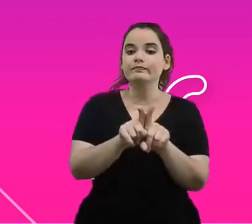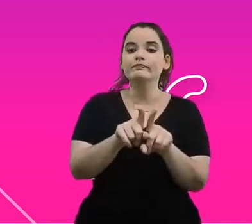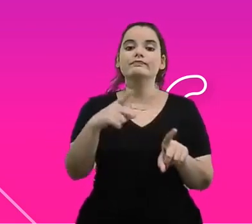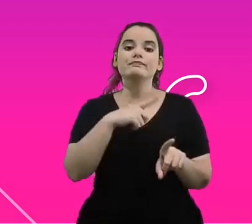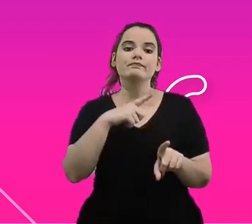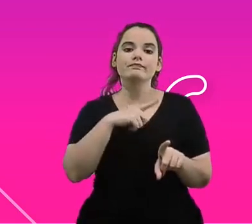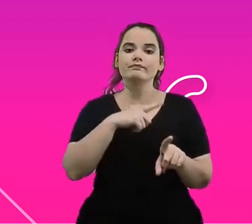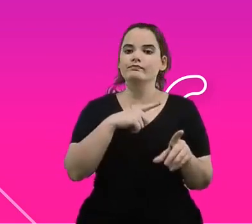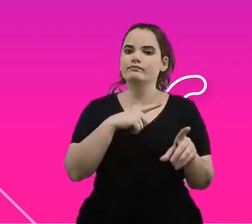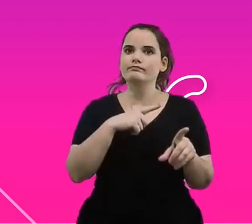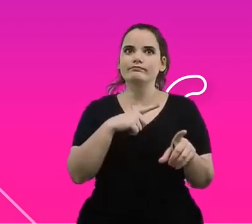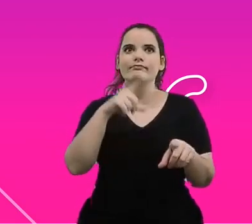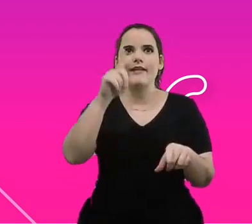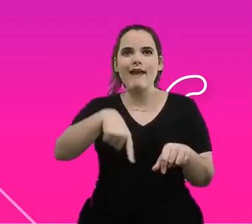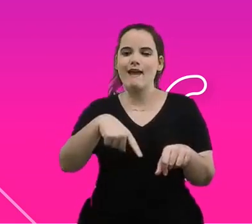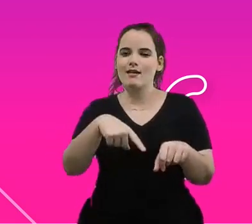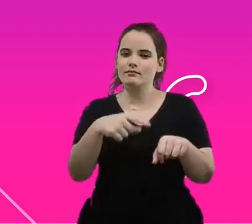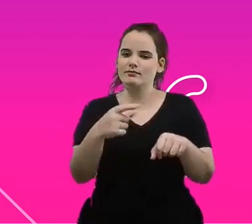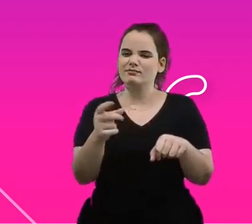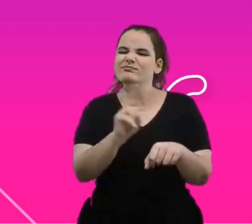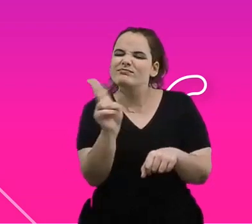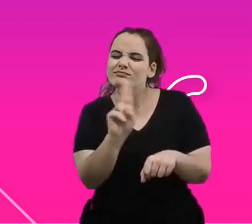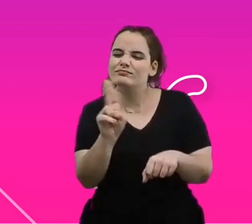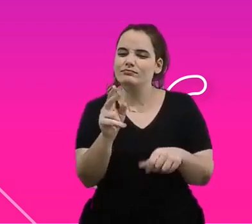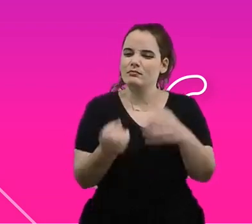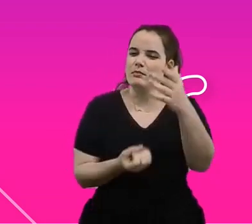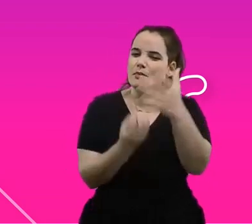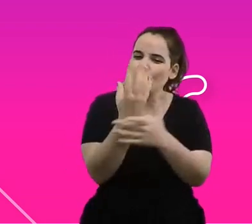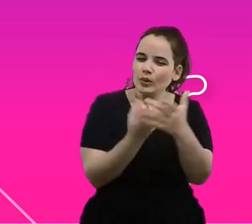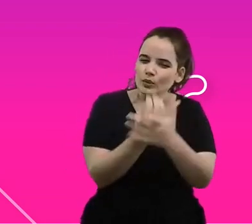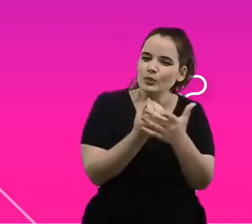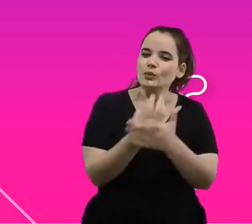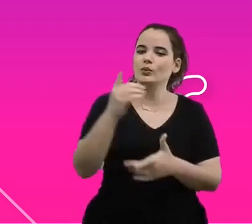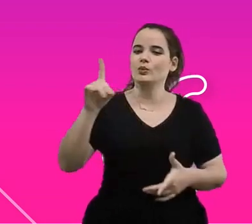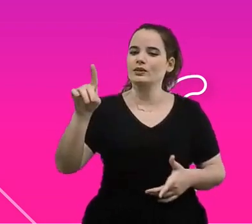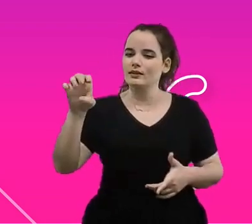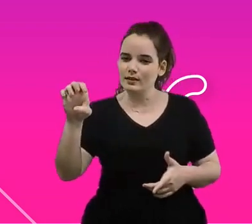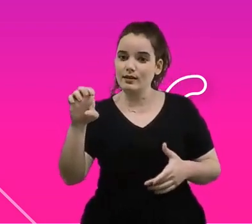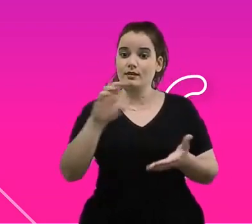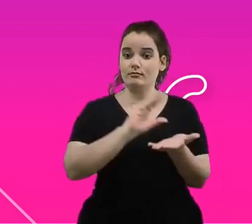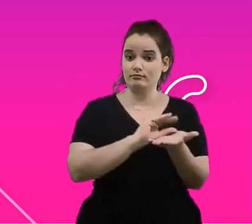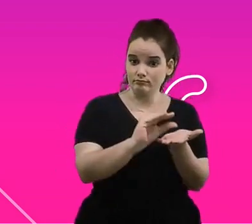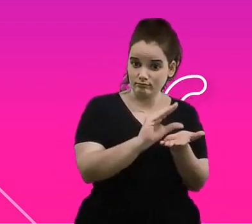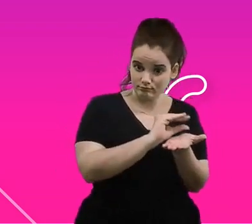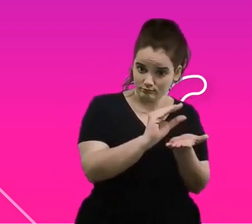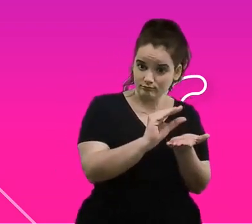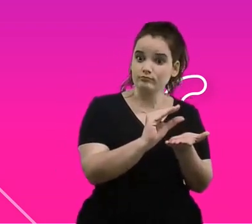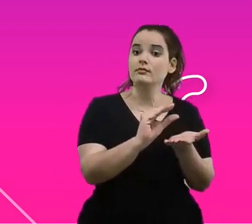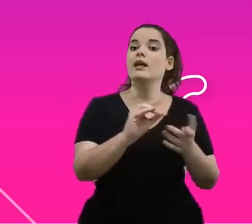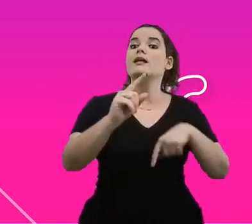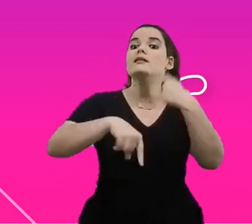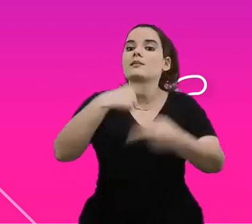que a gente chama de produtos de dados, e a forma como a gente publica ou disponibiliza esses dados de acordo